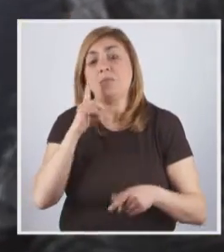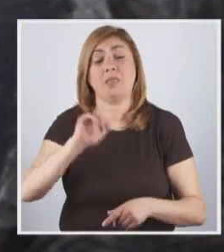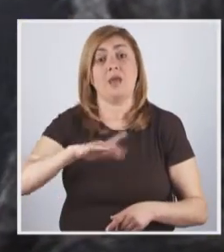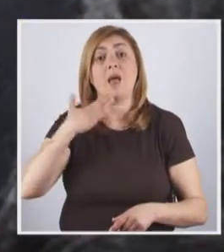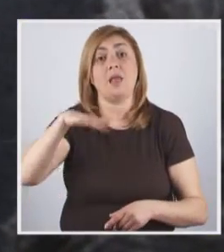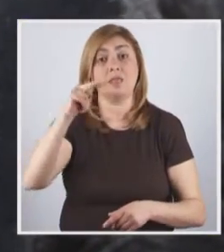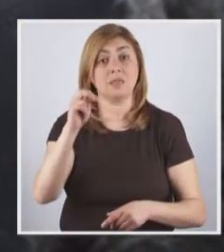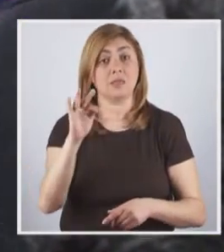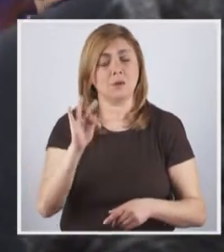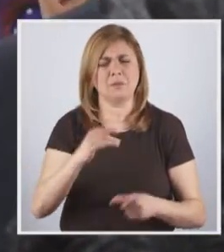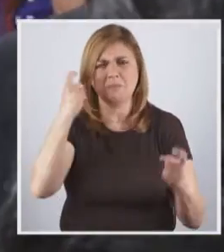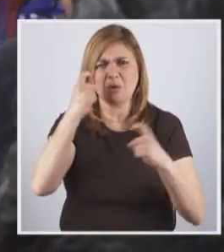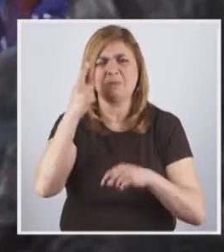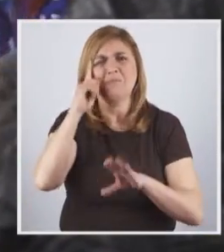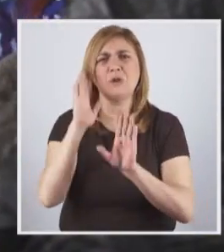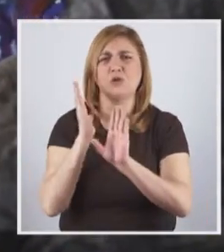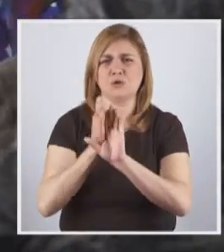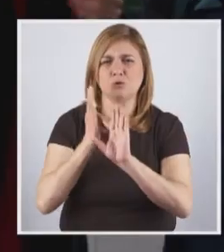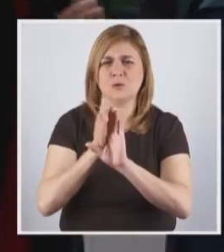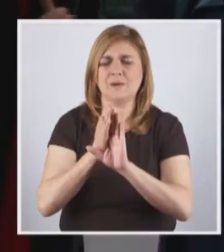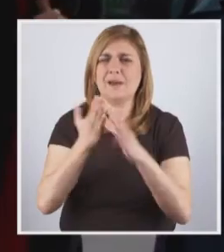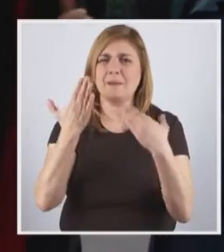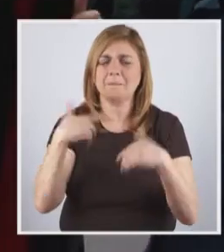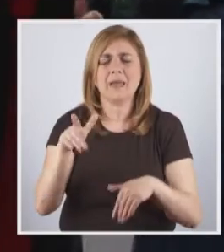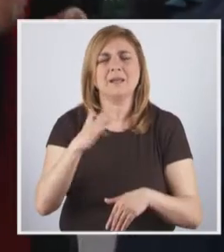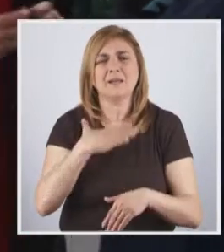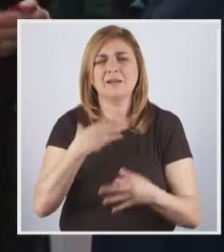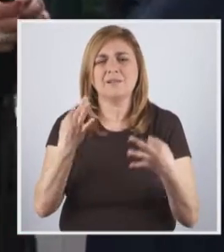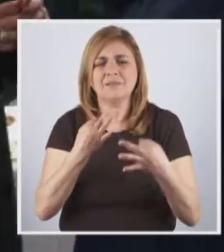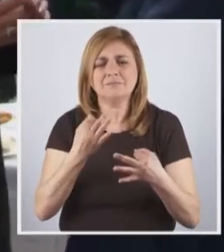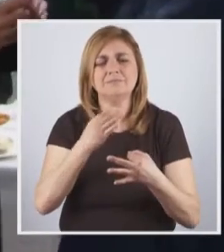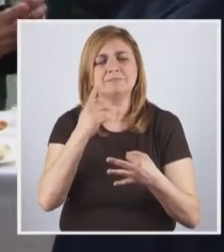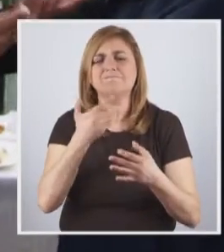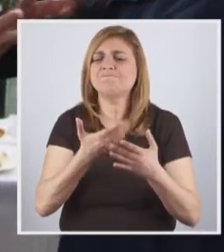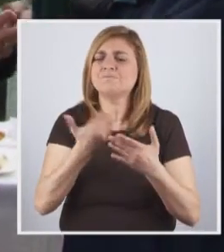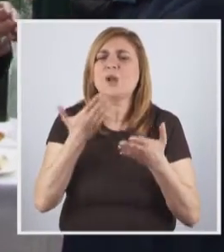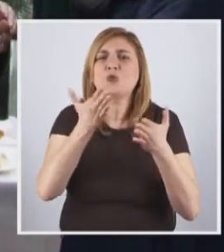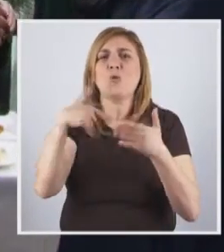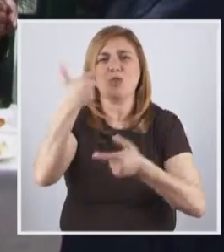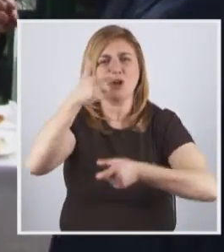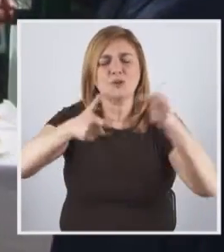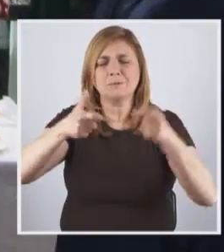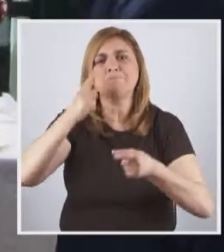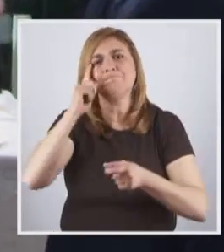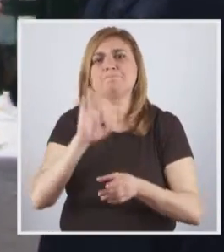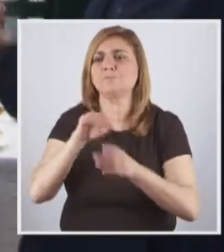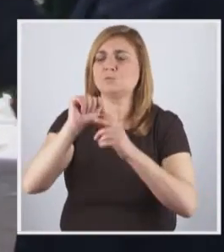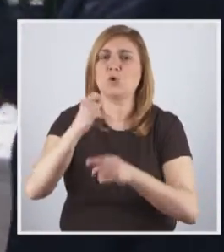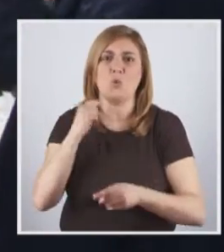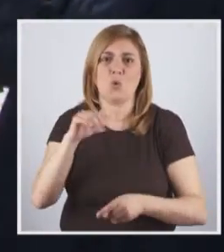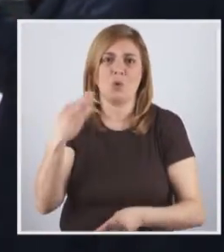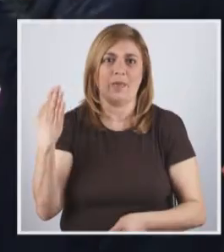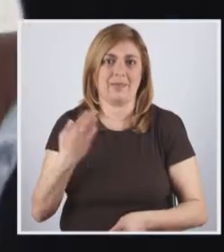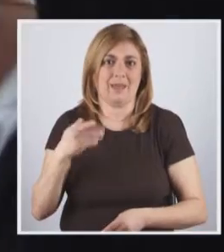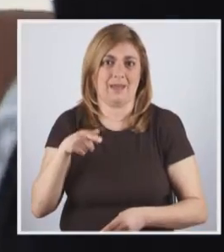34 anos, ainda pensou em ser psicóloga, mas o seu desejo de descomplicar a vida e ajudar os outros levou a ingressar no curso